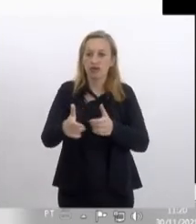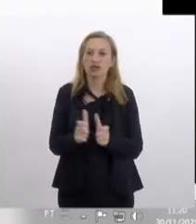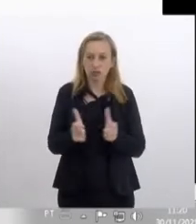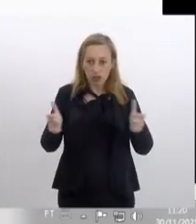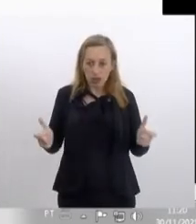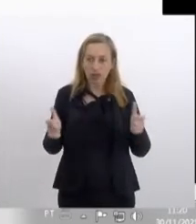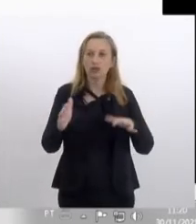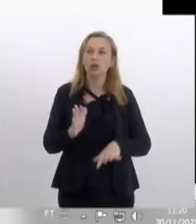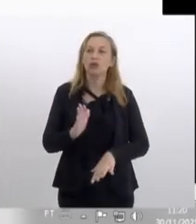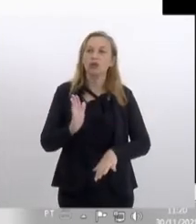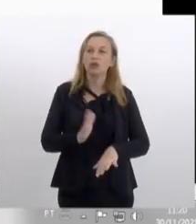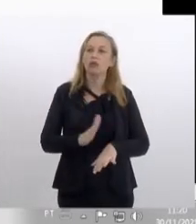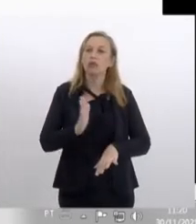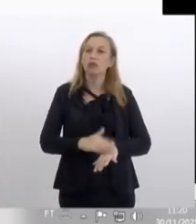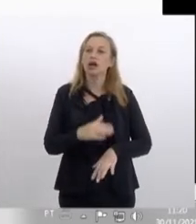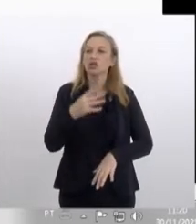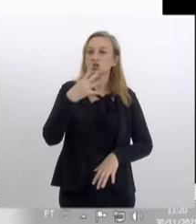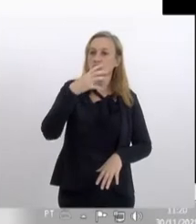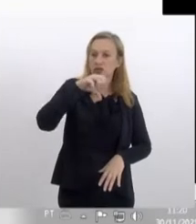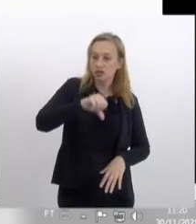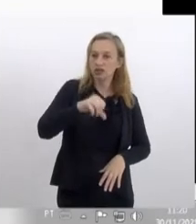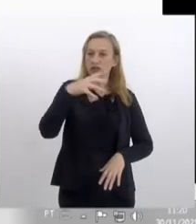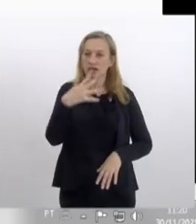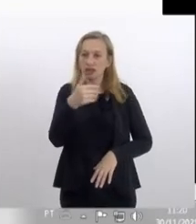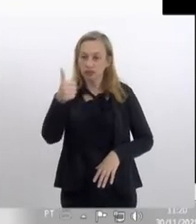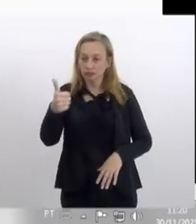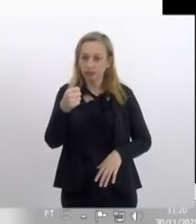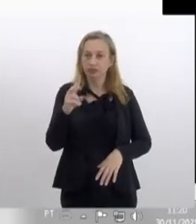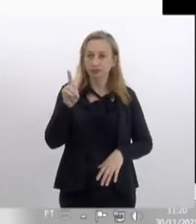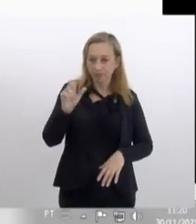né, com mais 941 vagas,